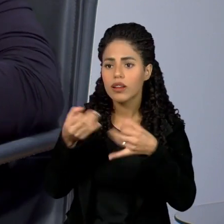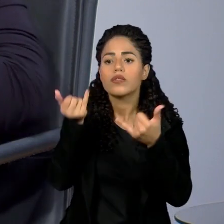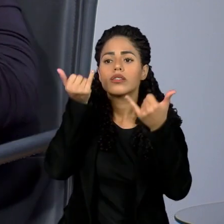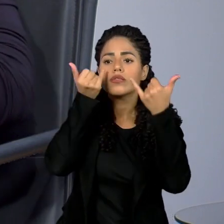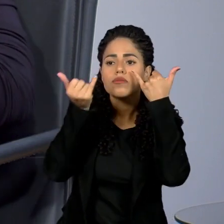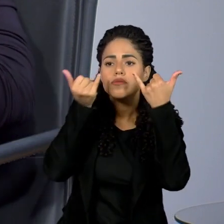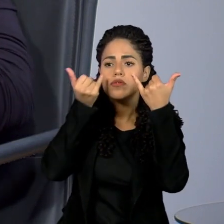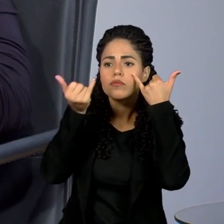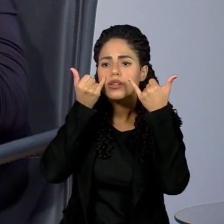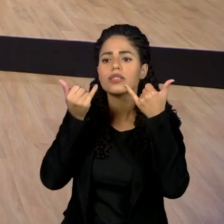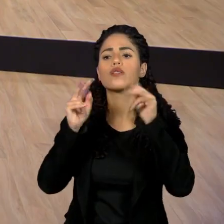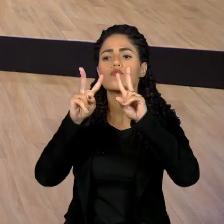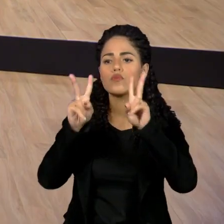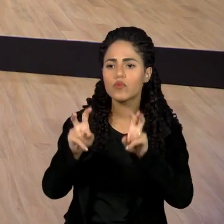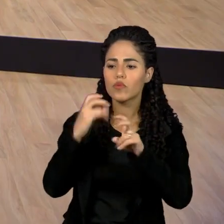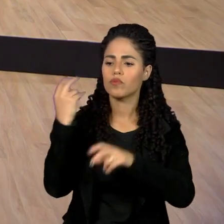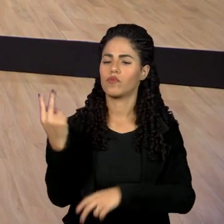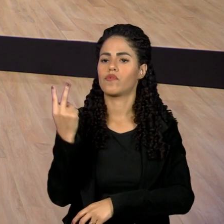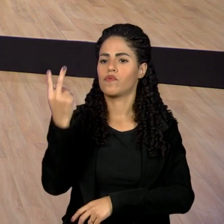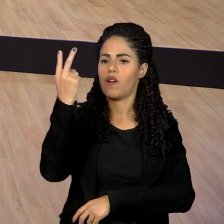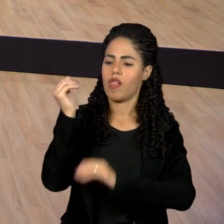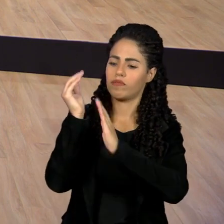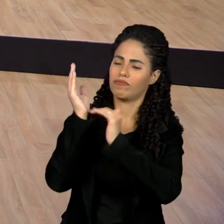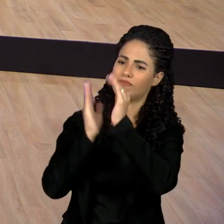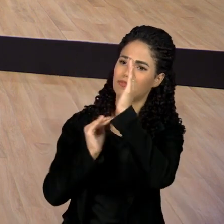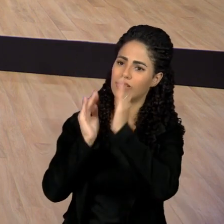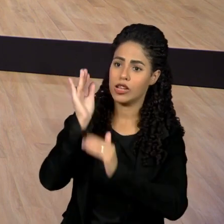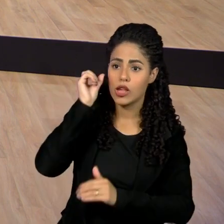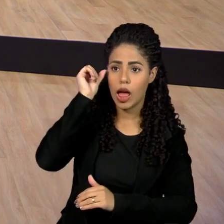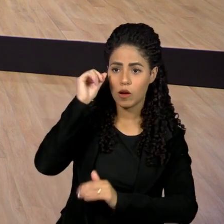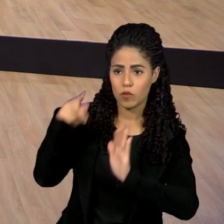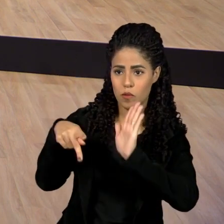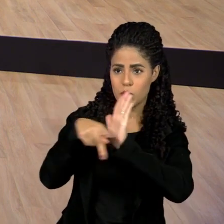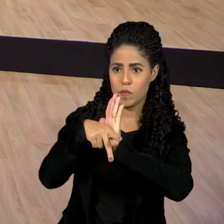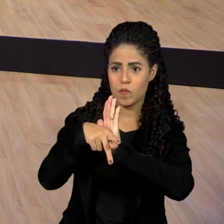em relação à valorização da cultura popular hoje,